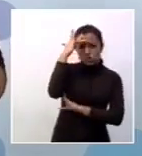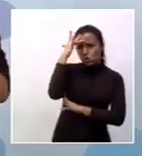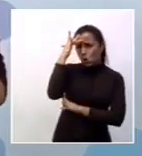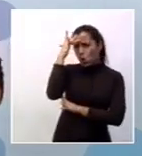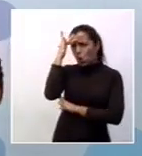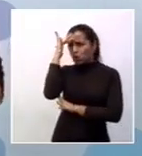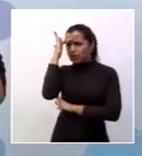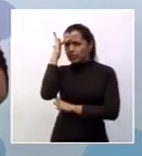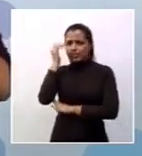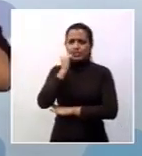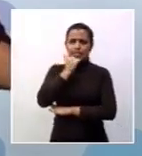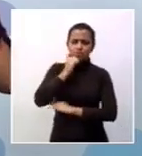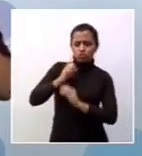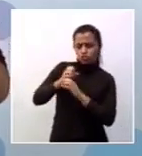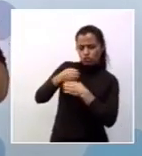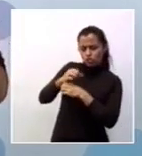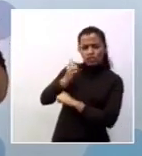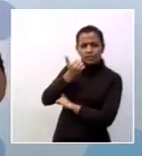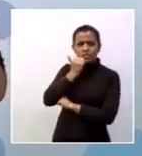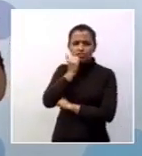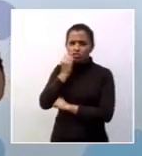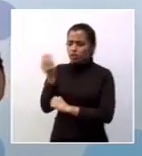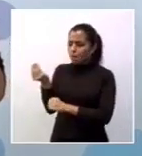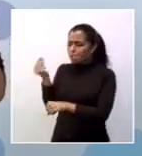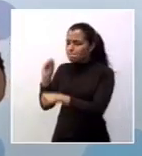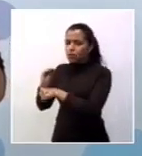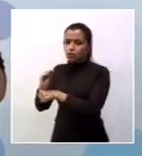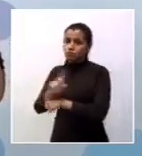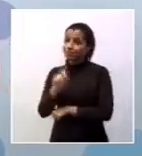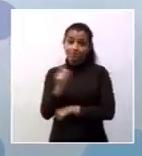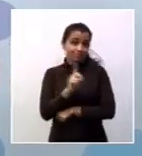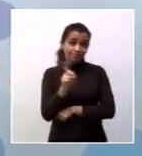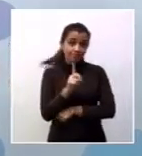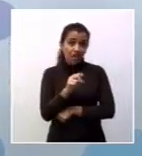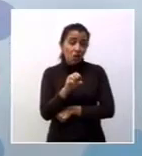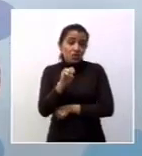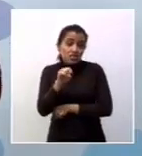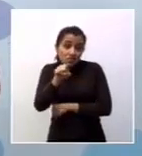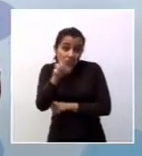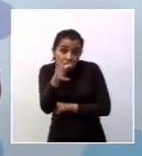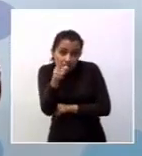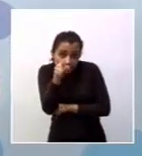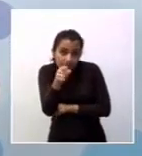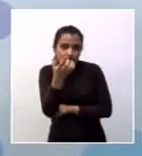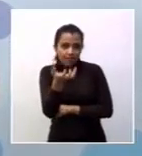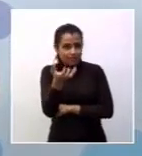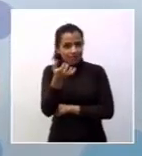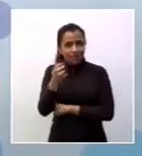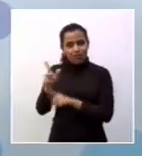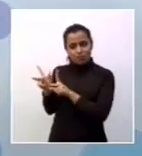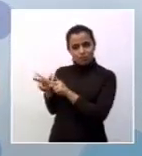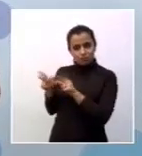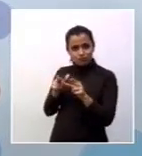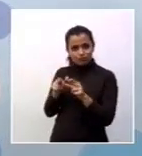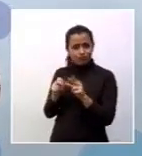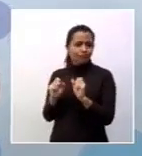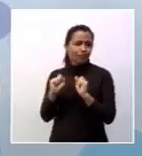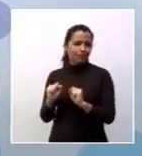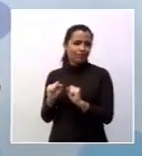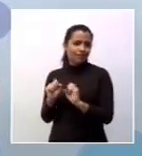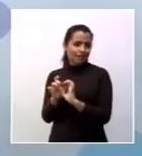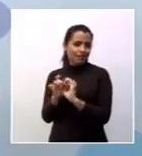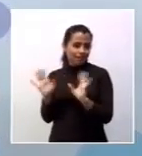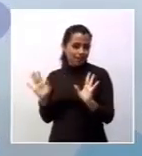um cientista, e que está lá o nome dele. Se vocês perceberem, vocês mesmos podem editar a Wikipédia. Por isso que a gente